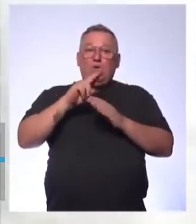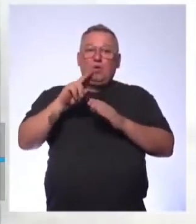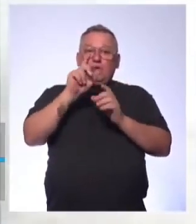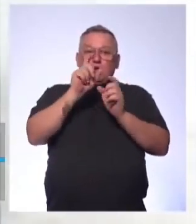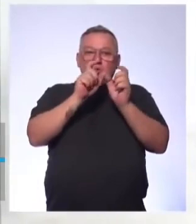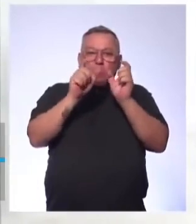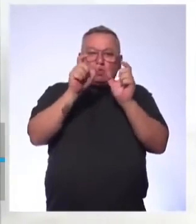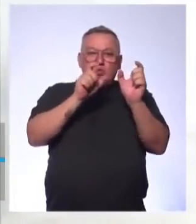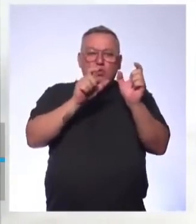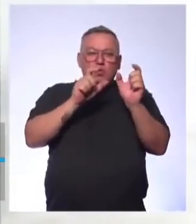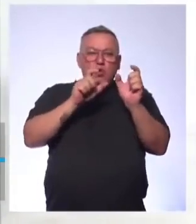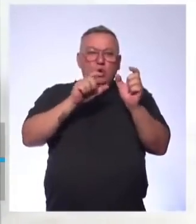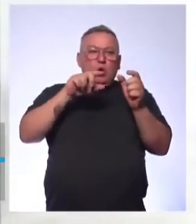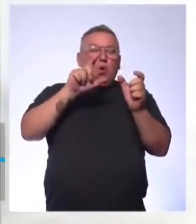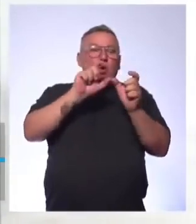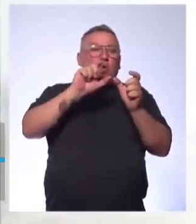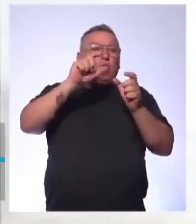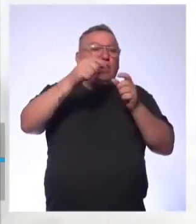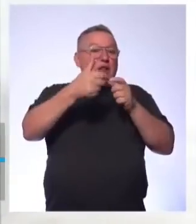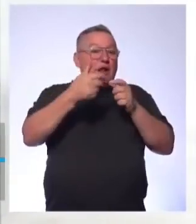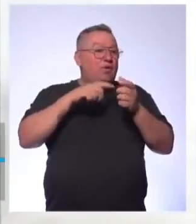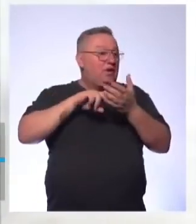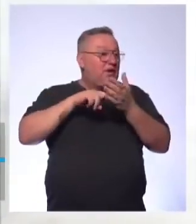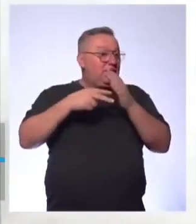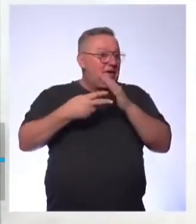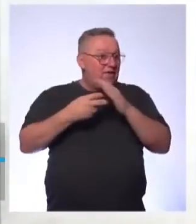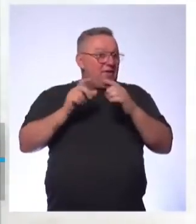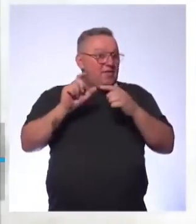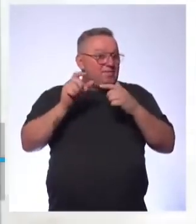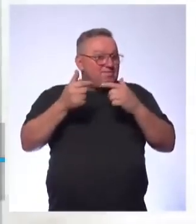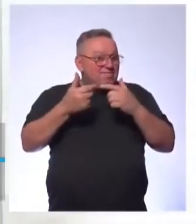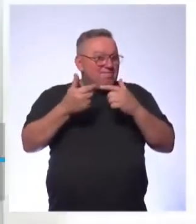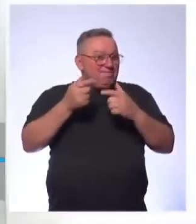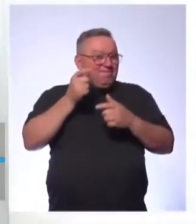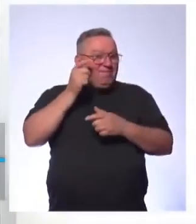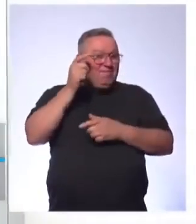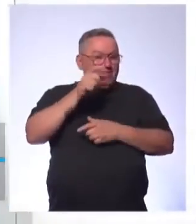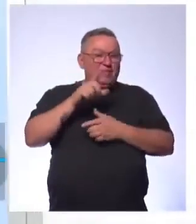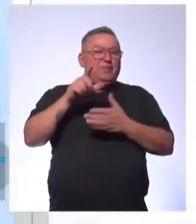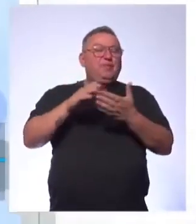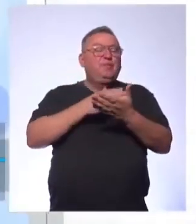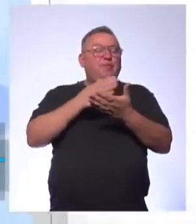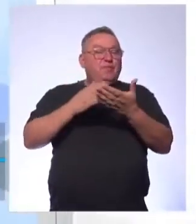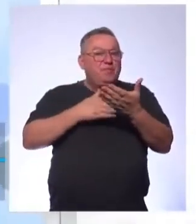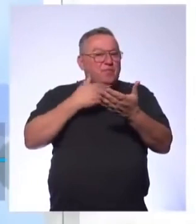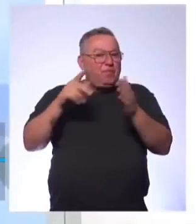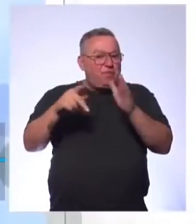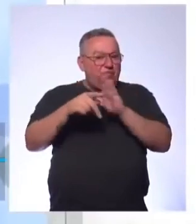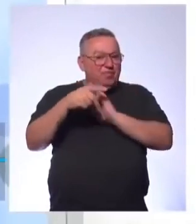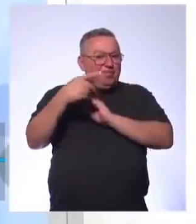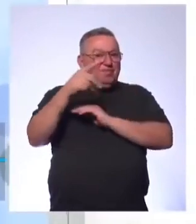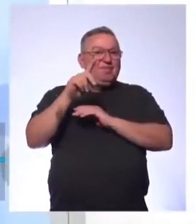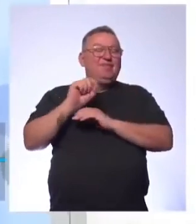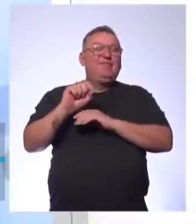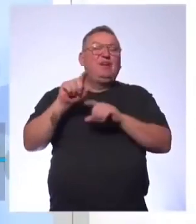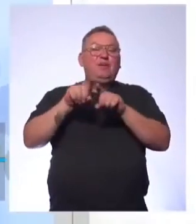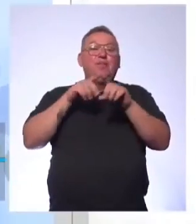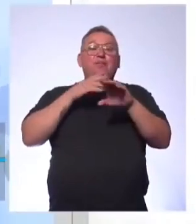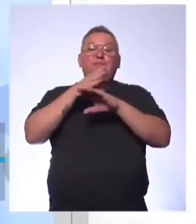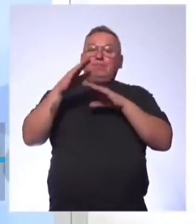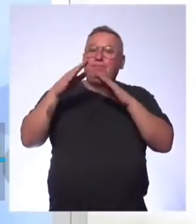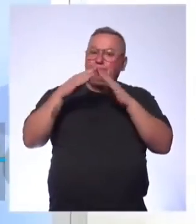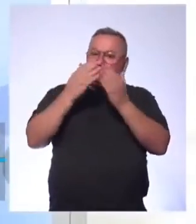cognato aí para você decifrar qual é o significado da aula, ok? Bom, vocês já estão com a apostila de vocês, eu acredito que vocês já foram na